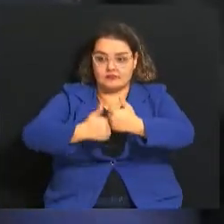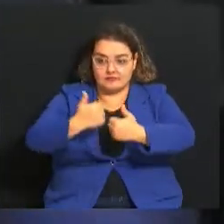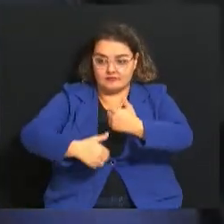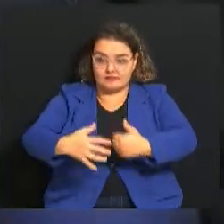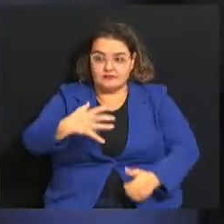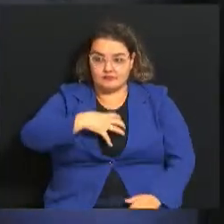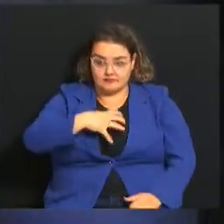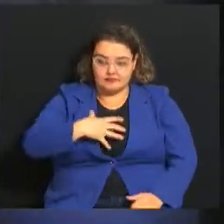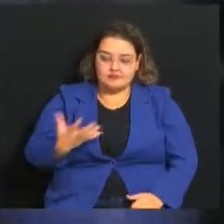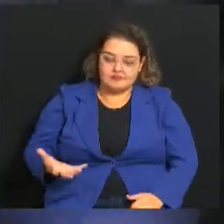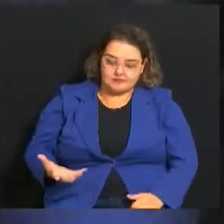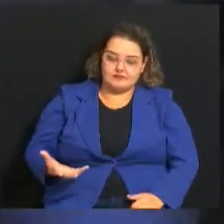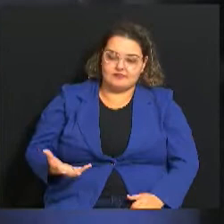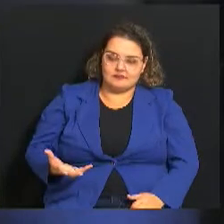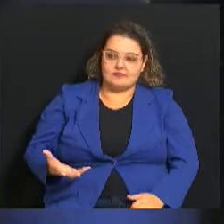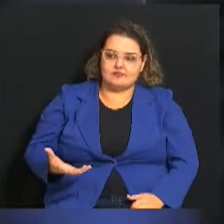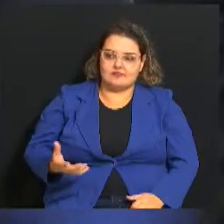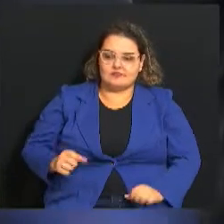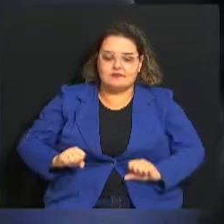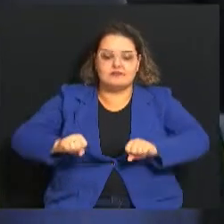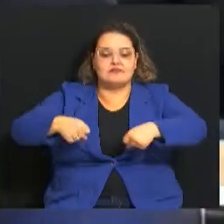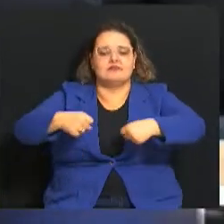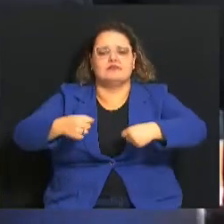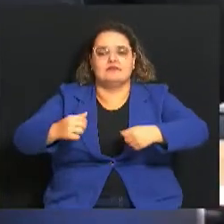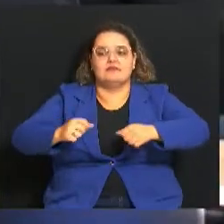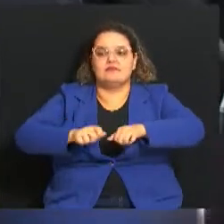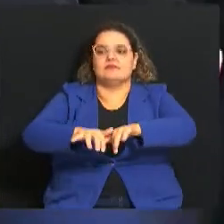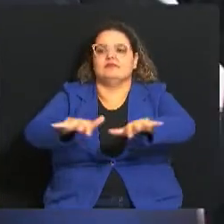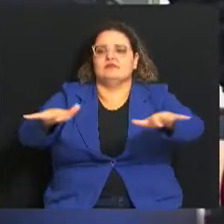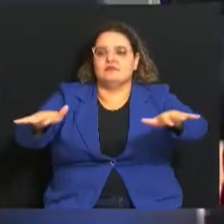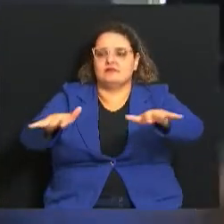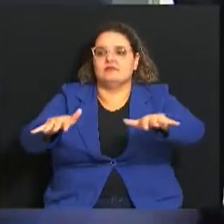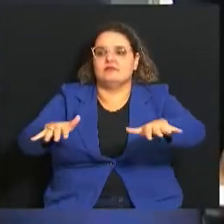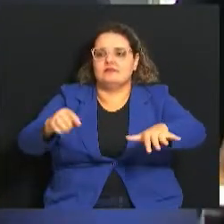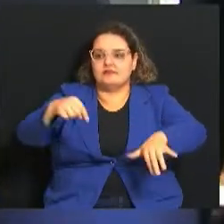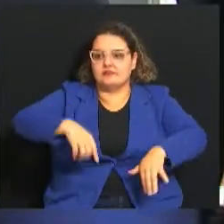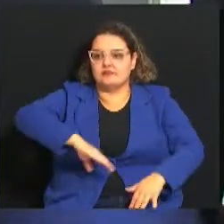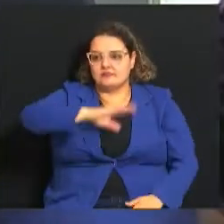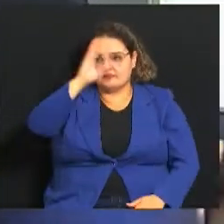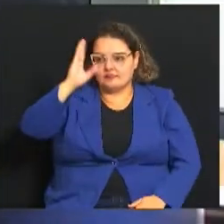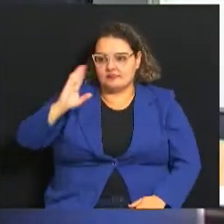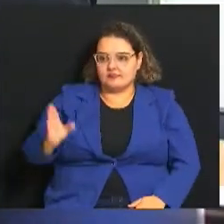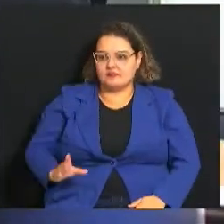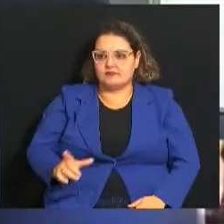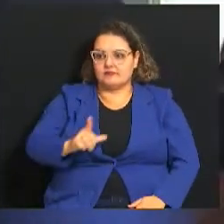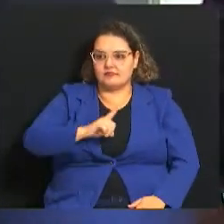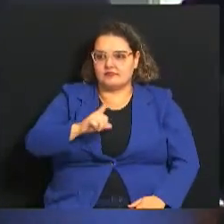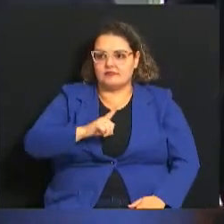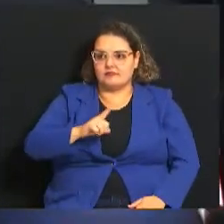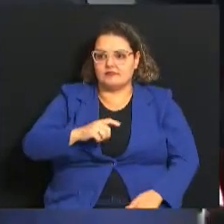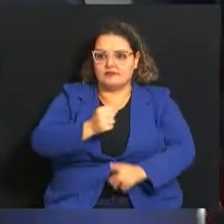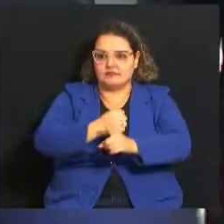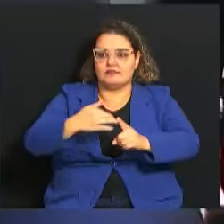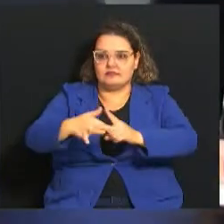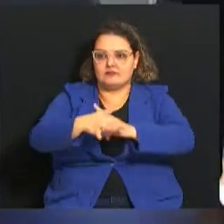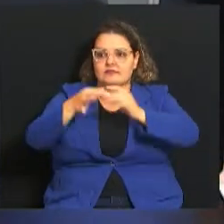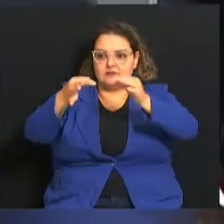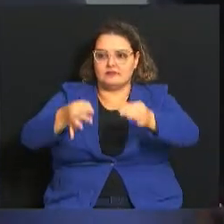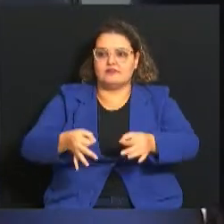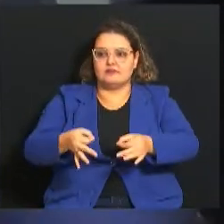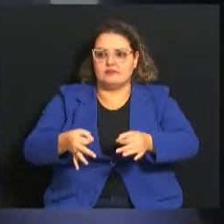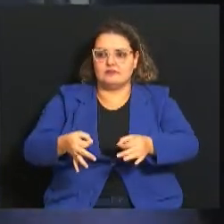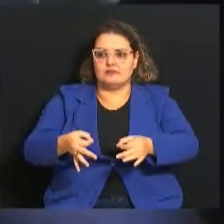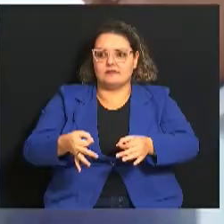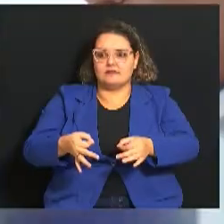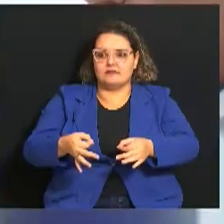aí, logicamente, expandir esse horizonte para aqui no Brasil nós temos uma sociedade mais justa e com